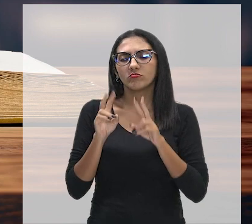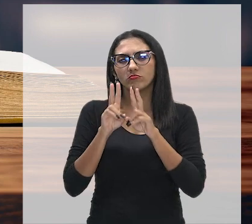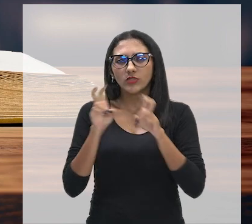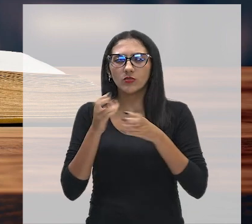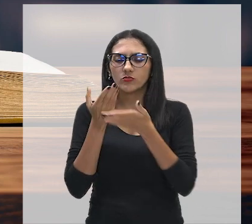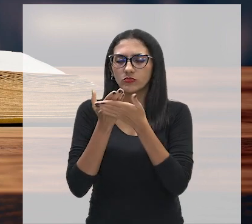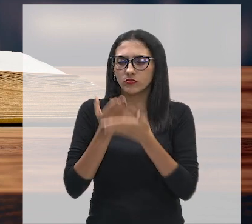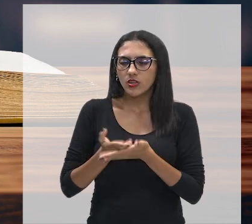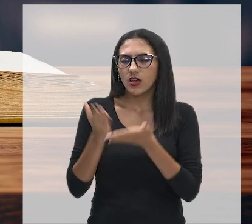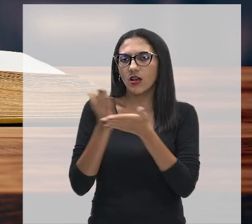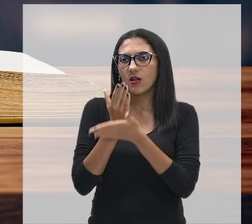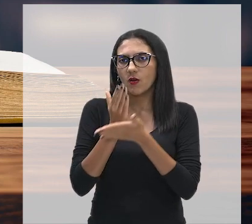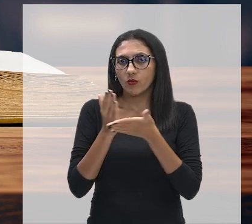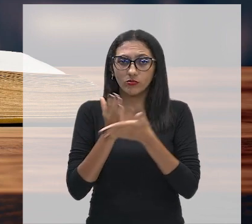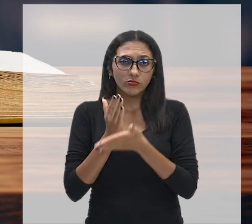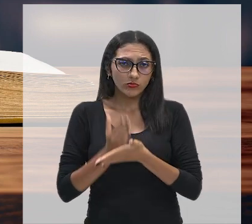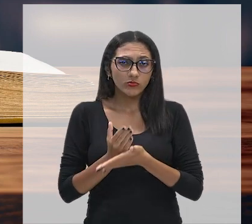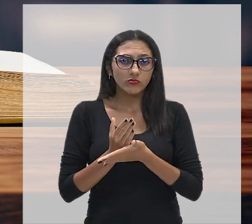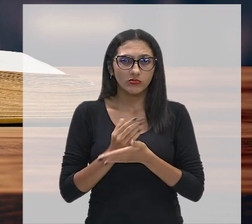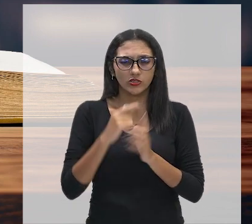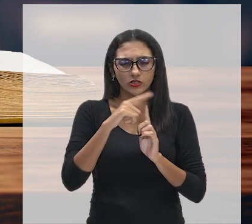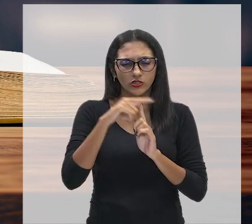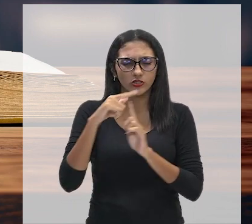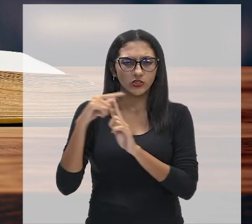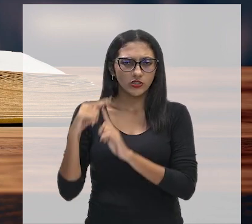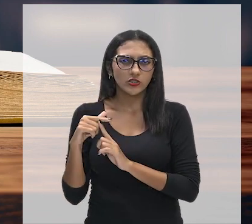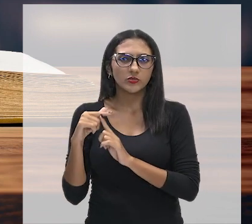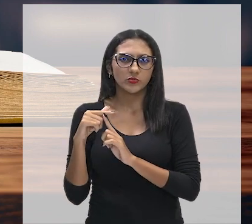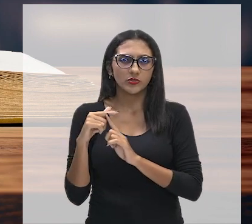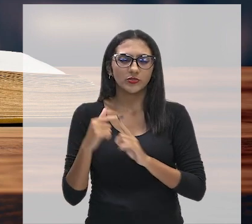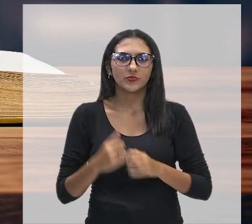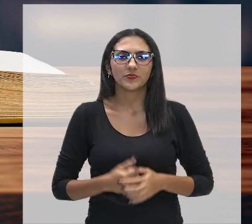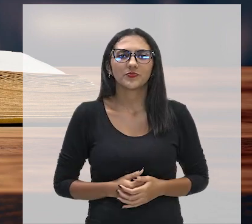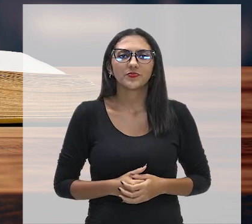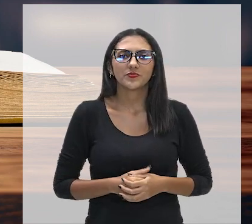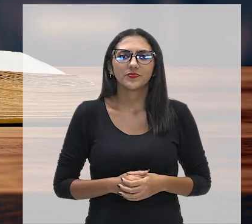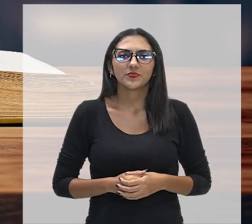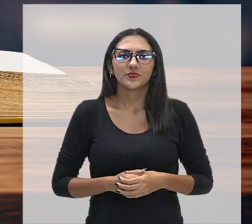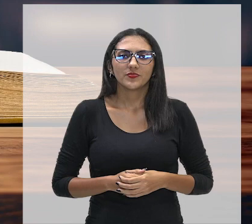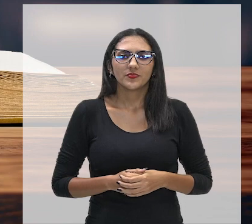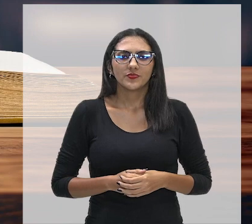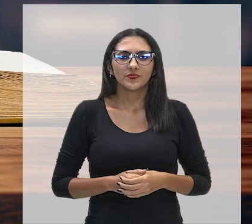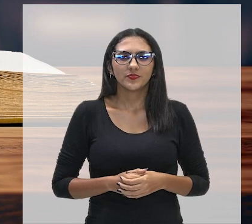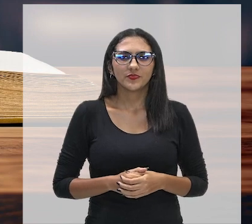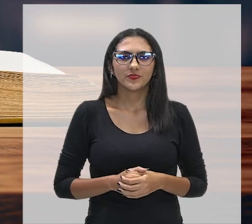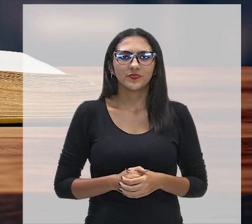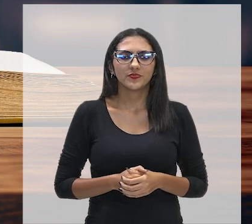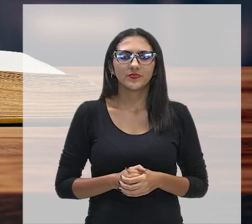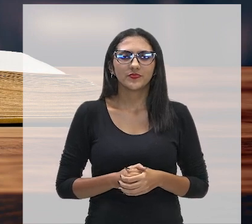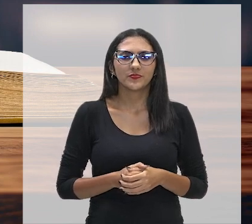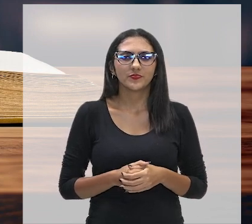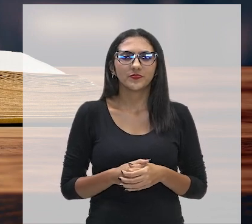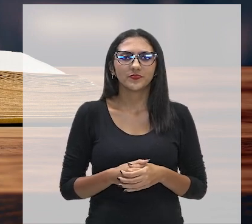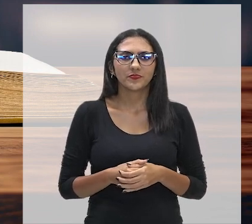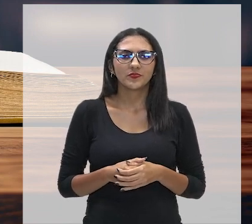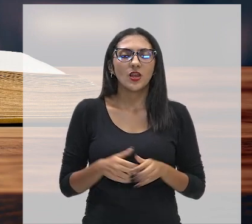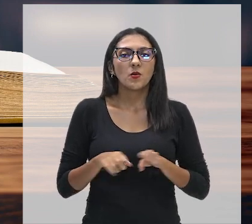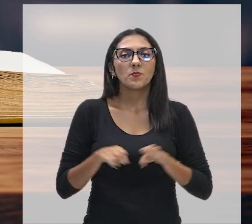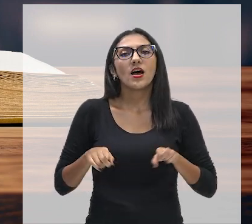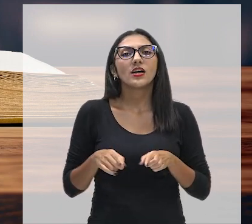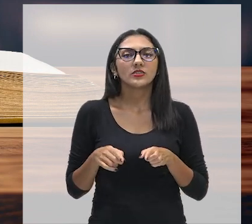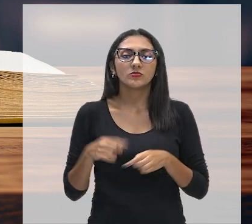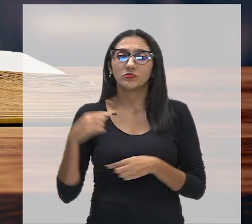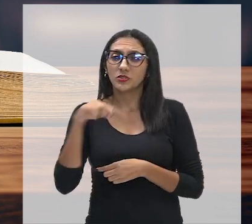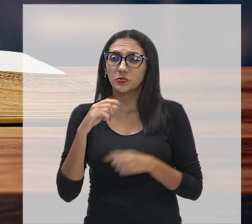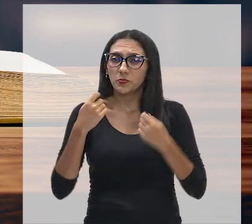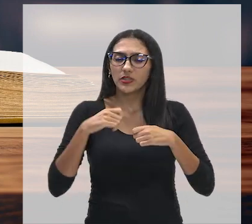sobre alguns deles, né? Vamos abordar aqui sobre os gêneros textuais. E para